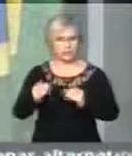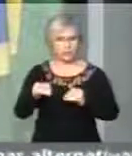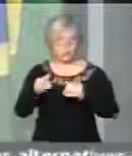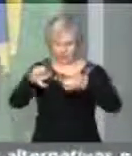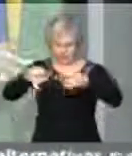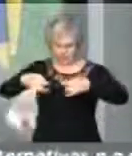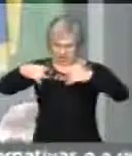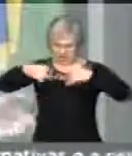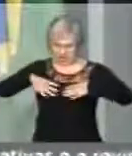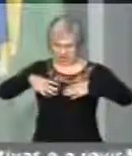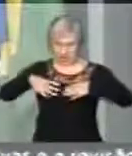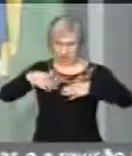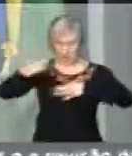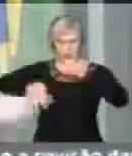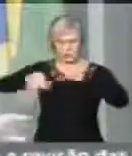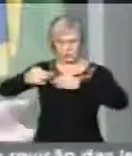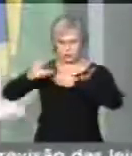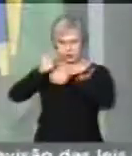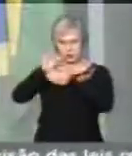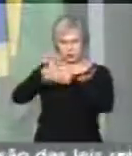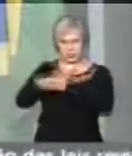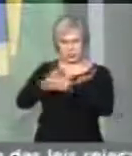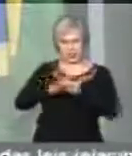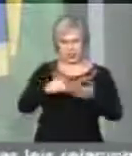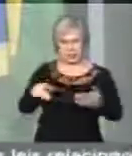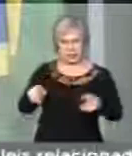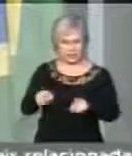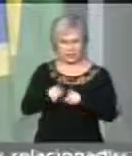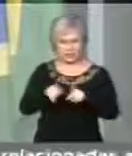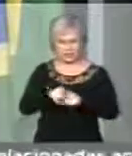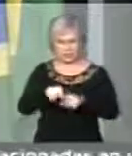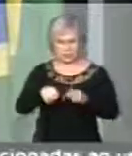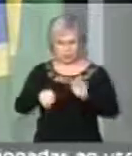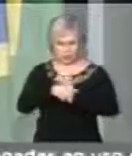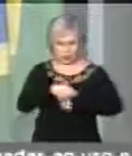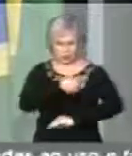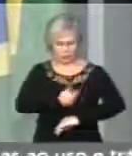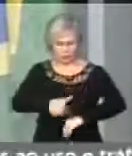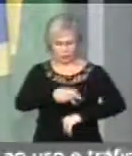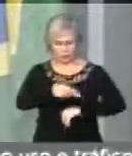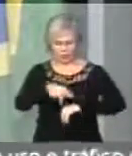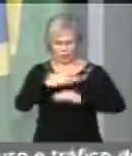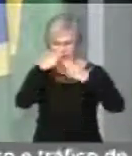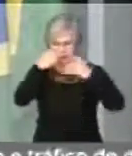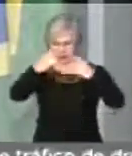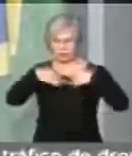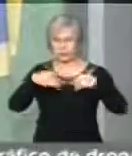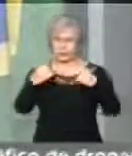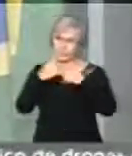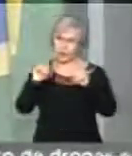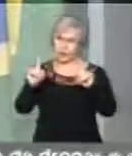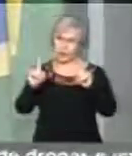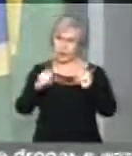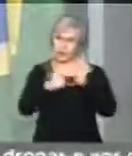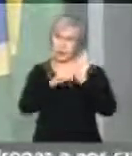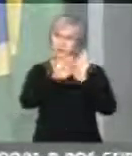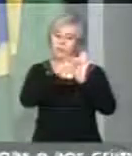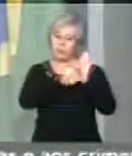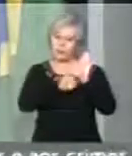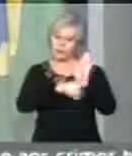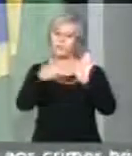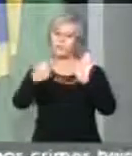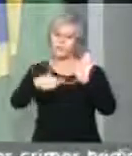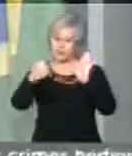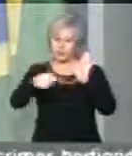desamparados pela justiça ou até mesmo pelo nosso país. E à luz do Estatuto, tem que sim